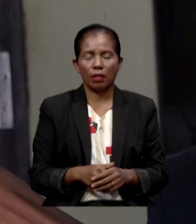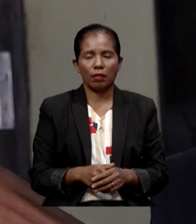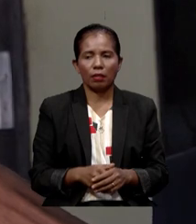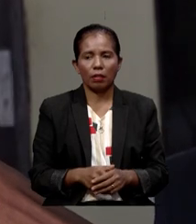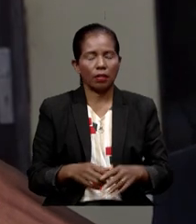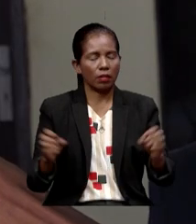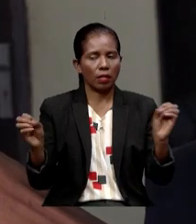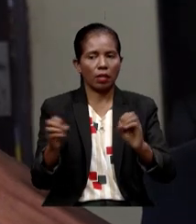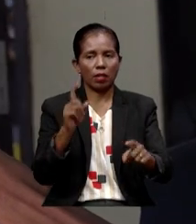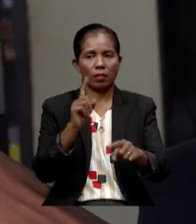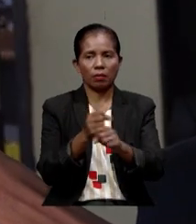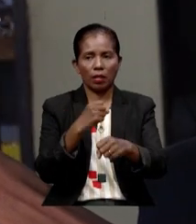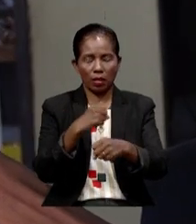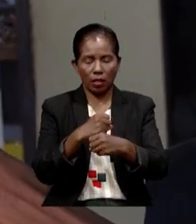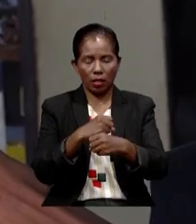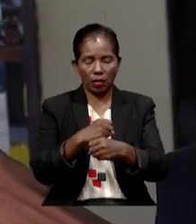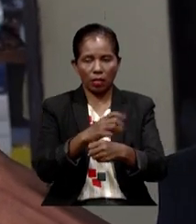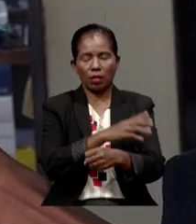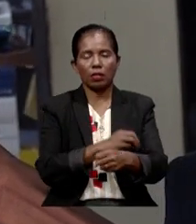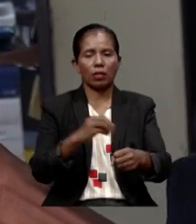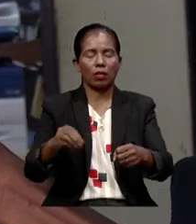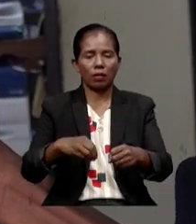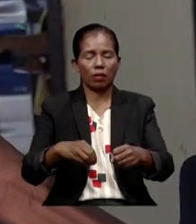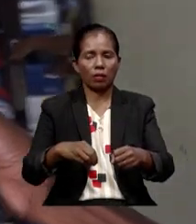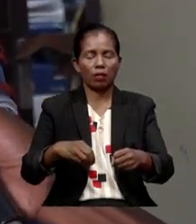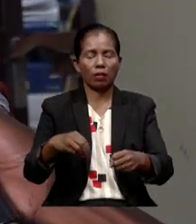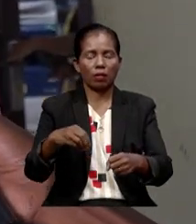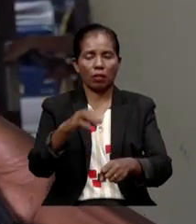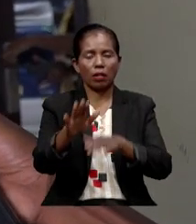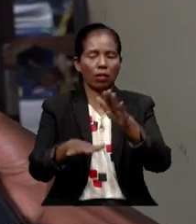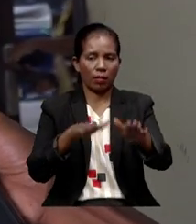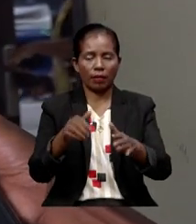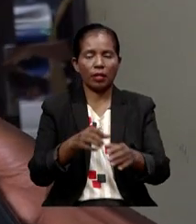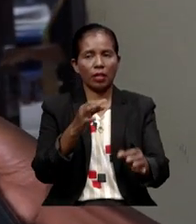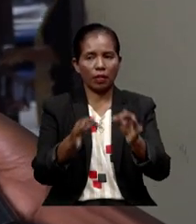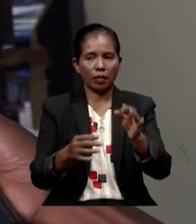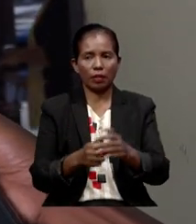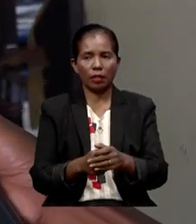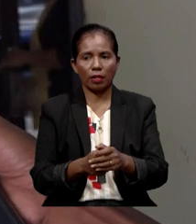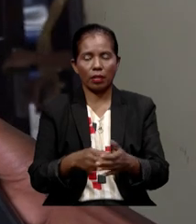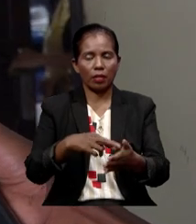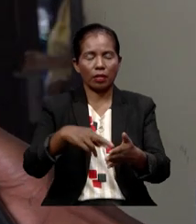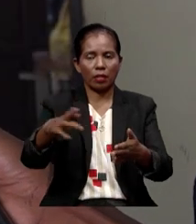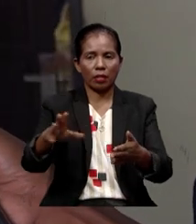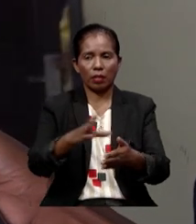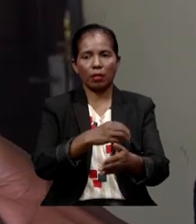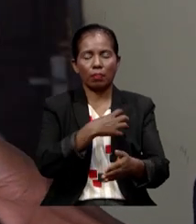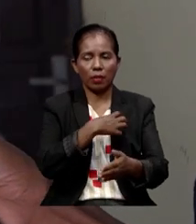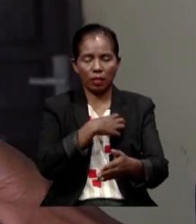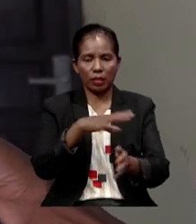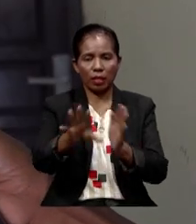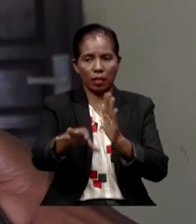Sei lá autoriza a tu bela halo circulação. Né hau a visita na. Carik maka ia checkpoint a sweeping polícia trânsito